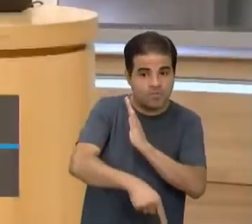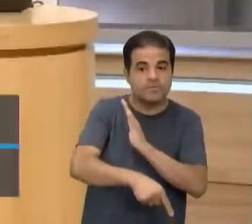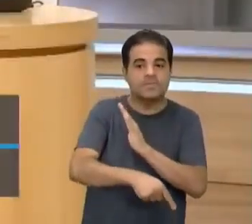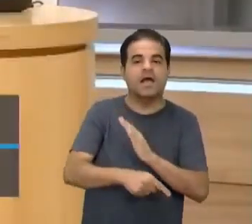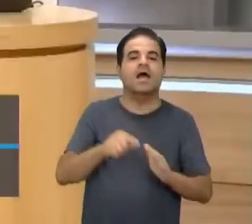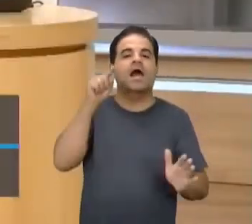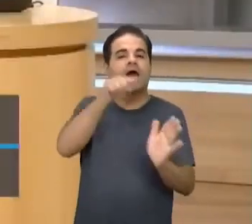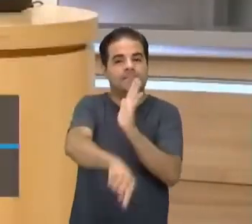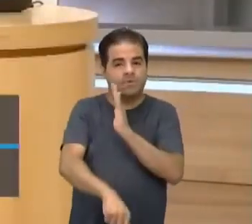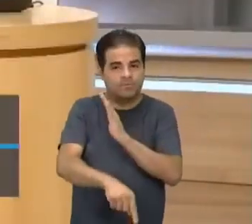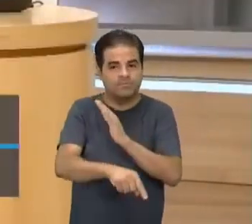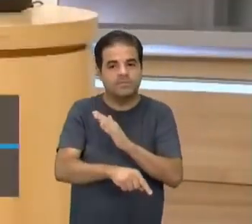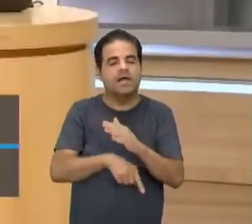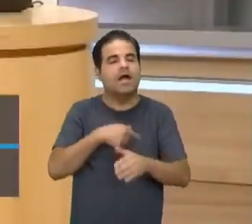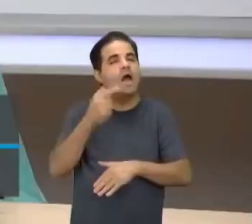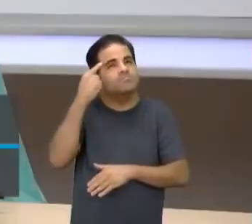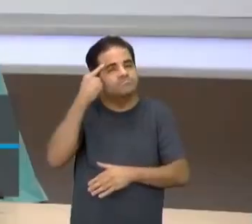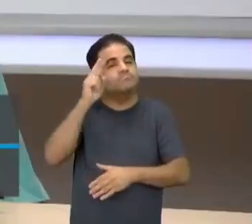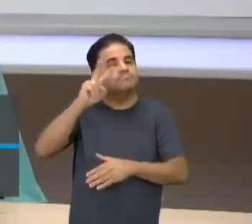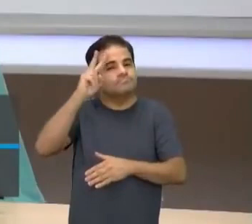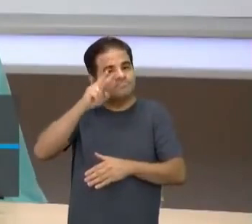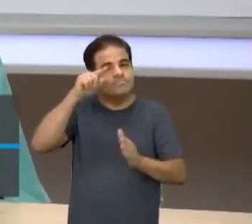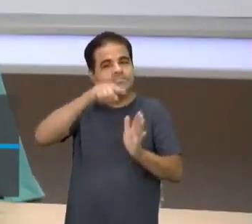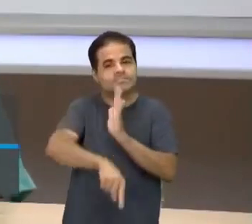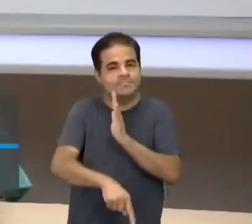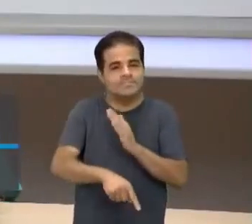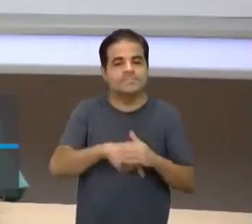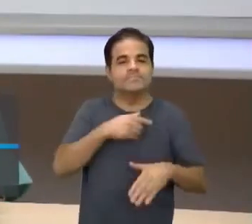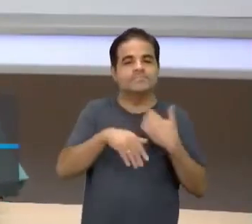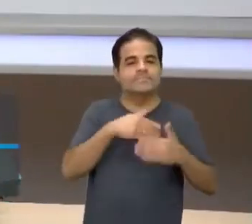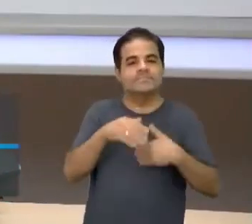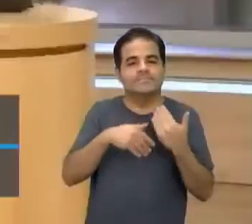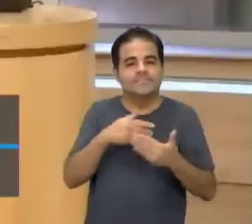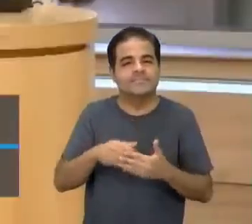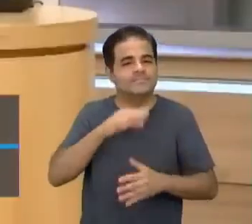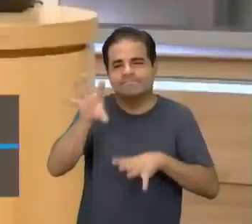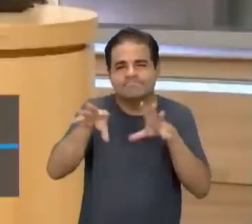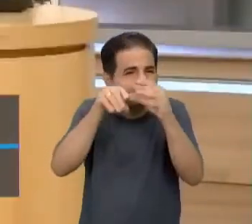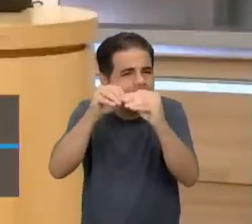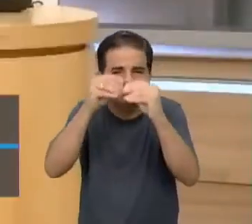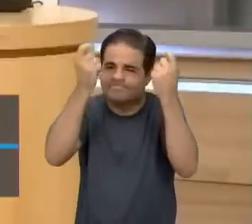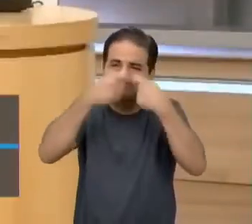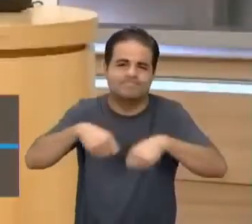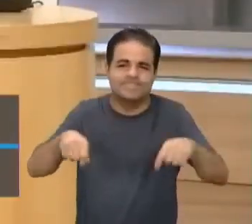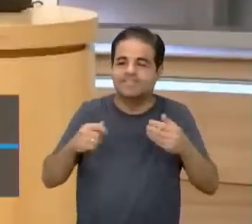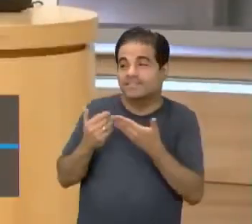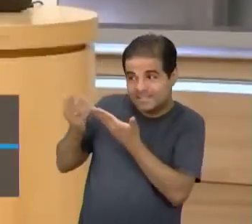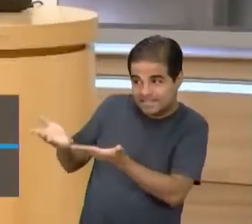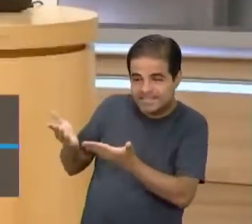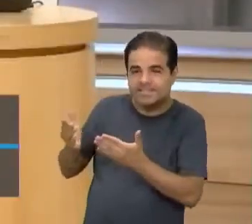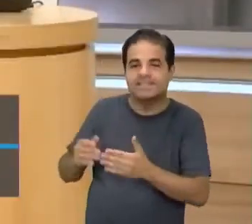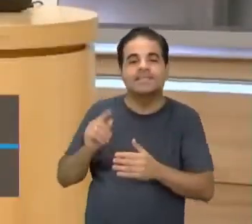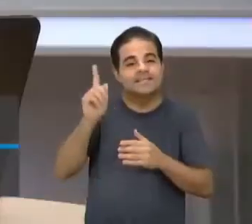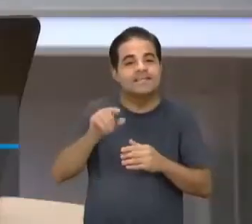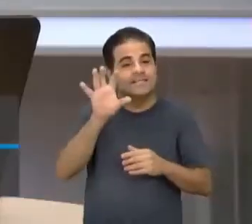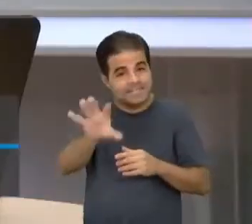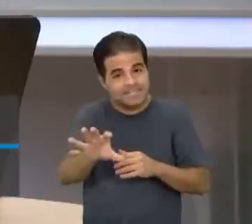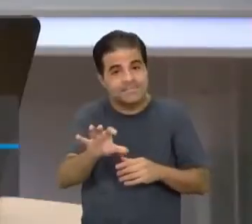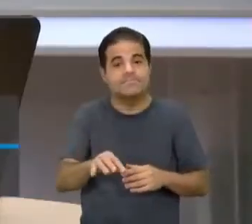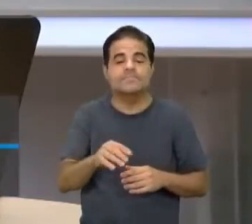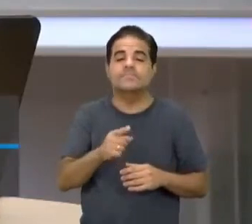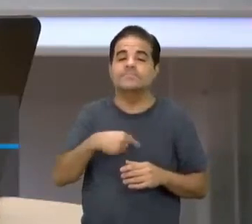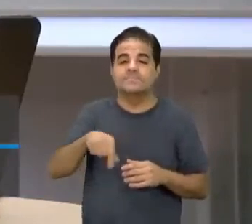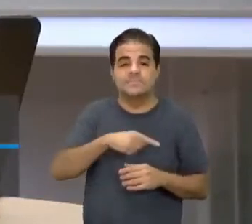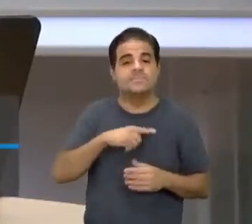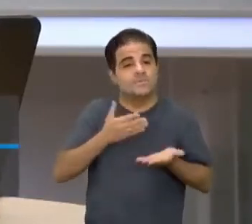né? Exatamente, recapitular e aprofundar. Você falou tudo, Gi, não preciso nem complementar mais. Não, passa a palavra. Não, é isso mesmo, gente.